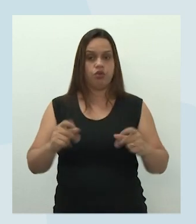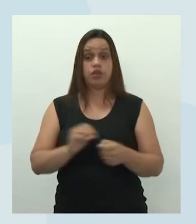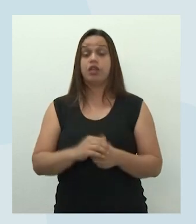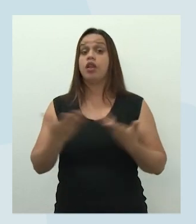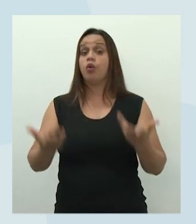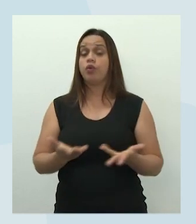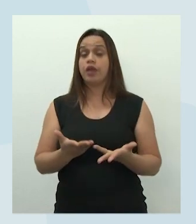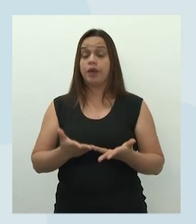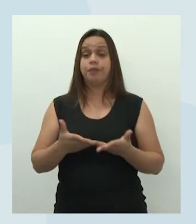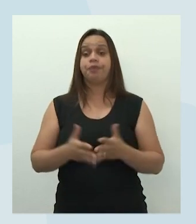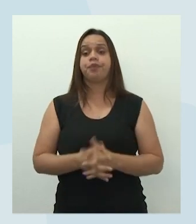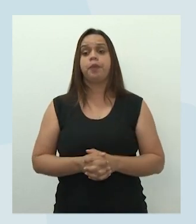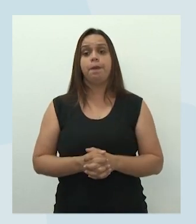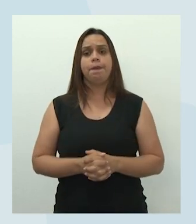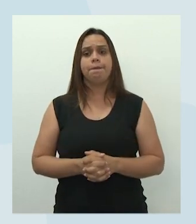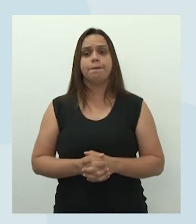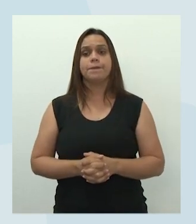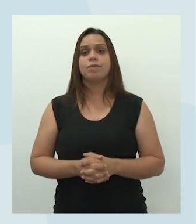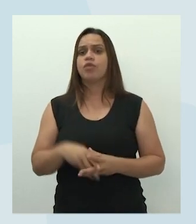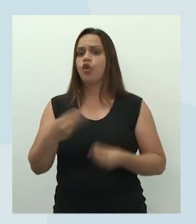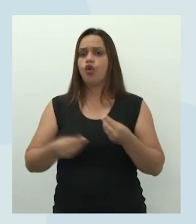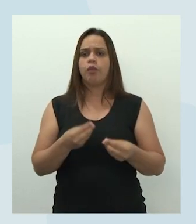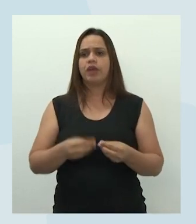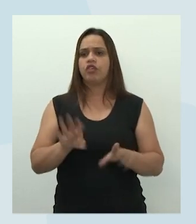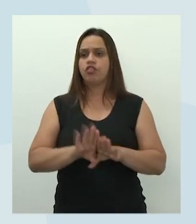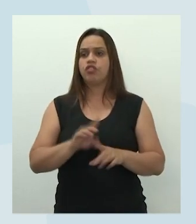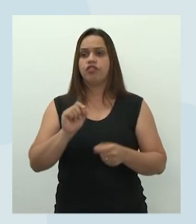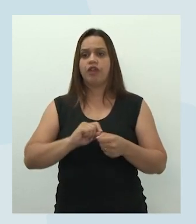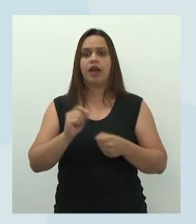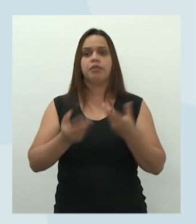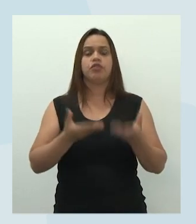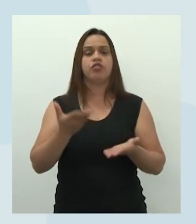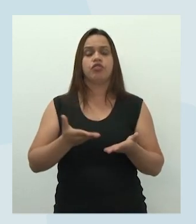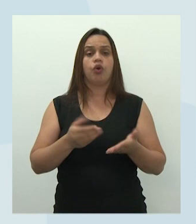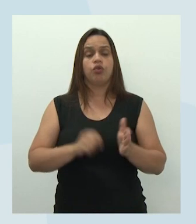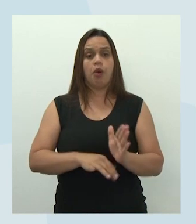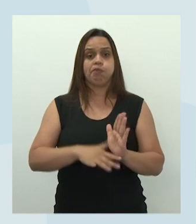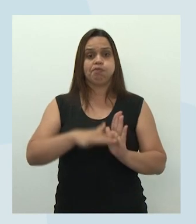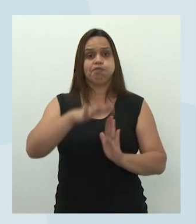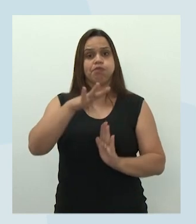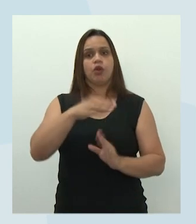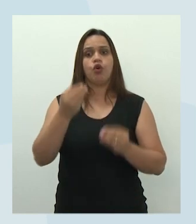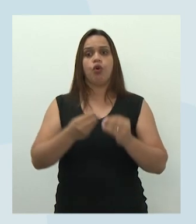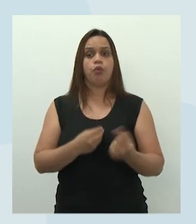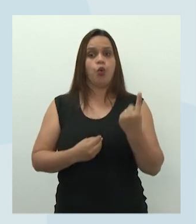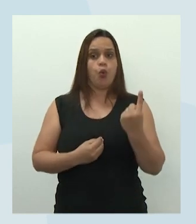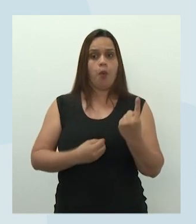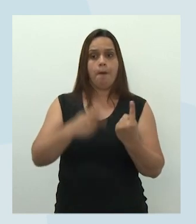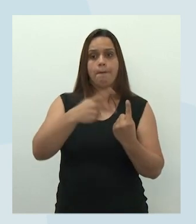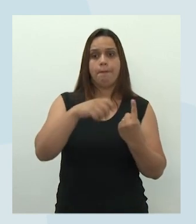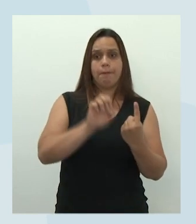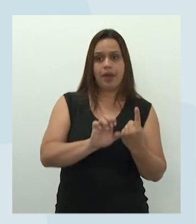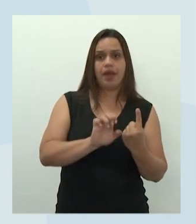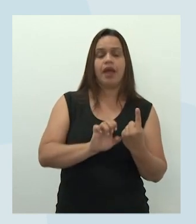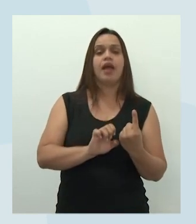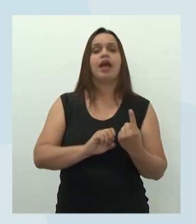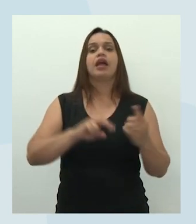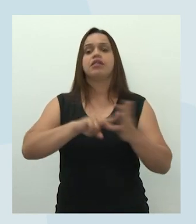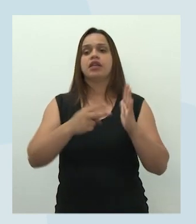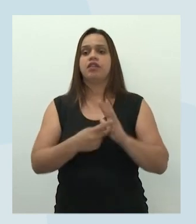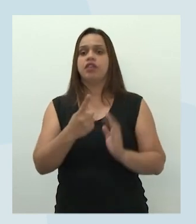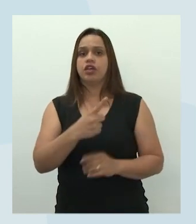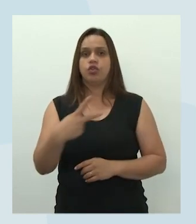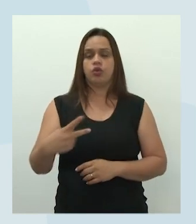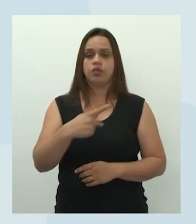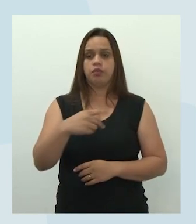do Rio Nilo a gente vai medir em pés, tá? Um pé corresponde a 12 polegadas, que convertendo para centímetros, dá aí a